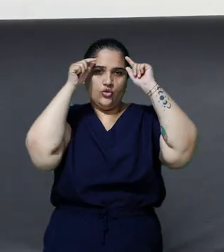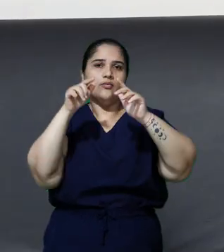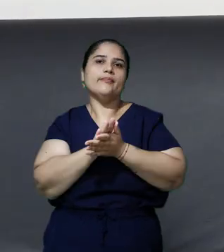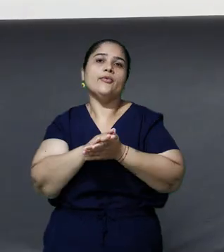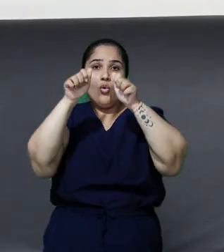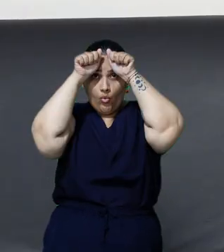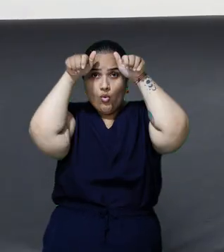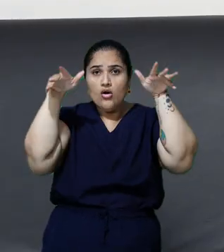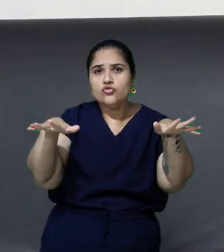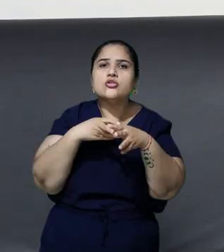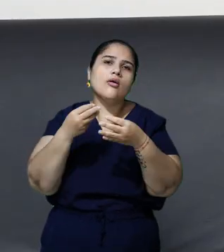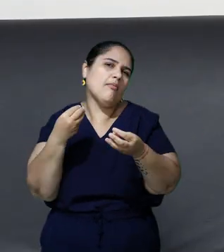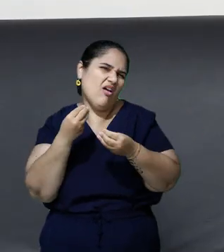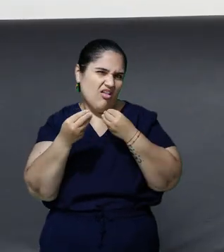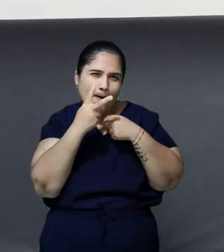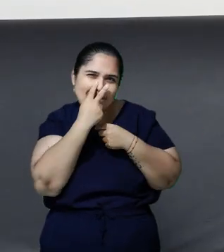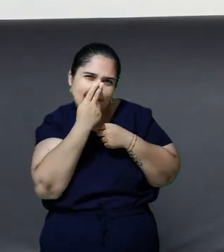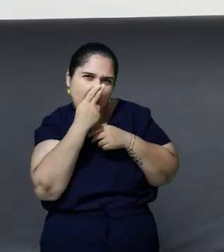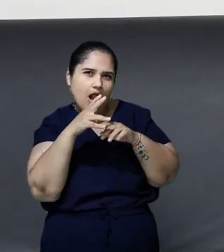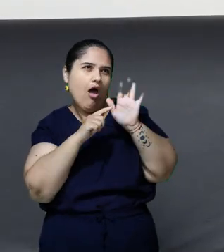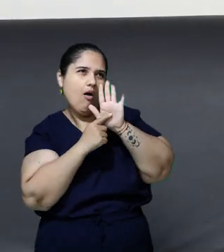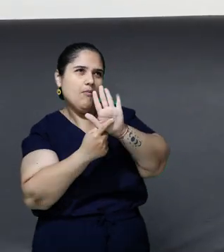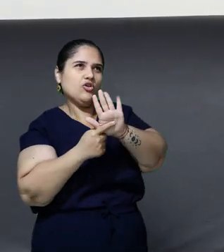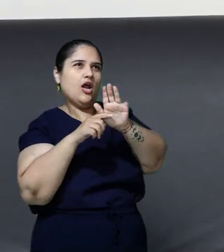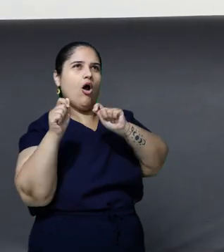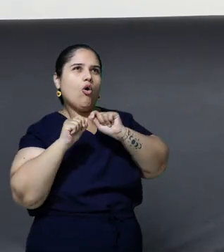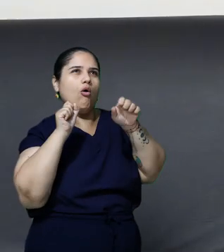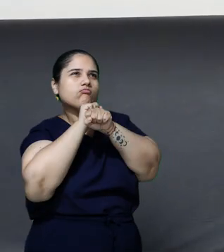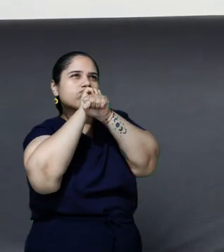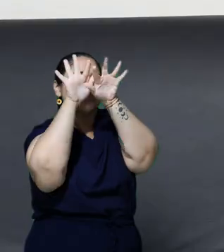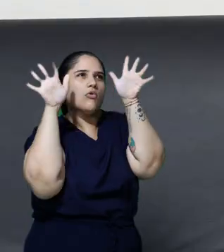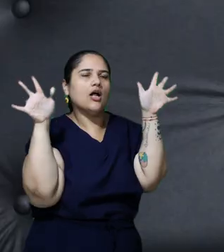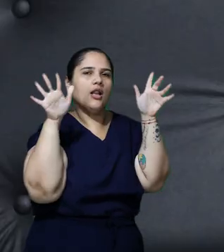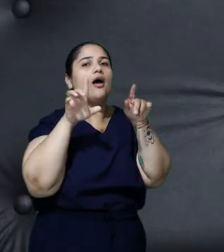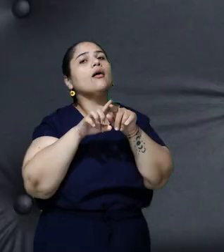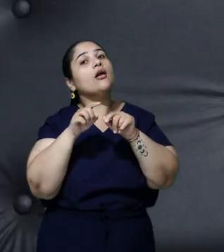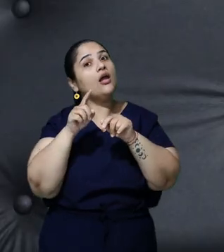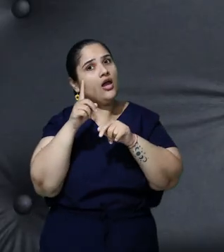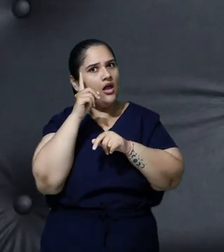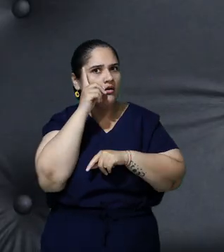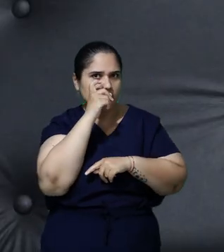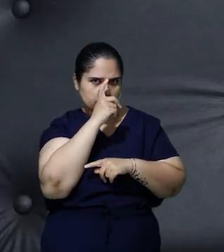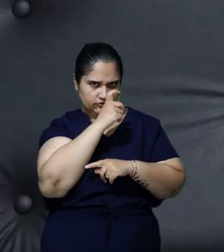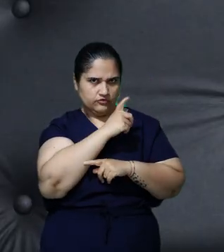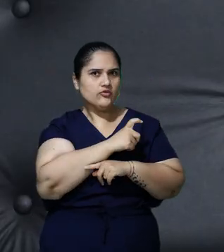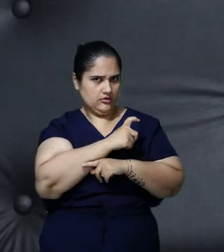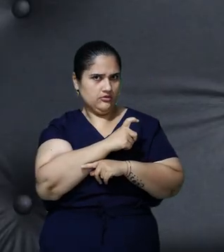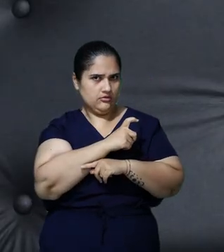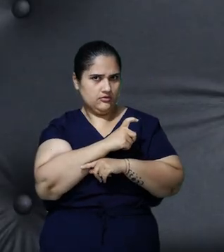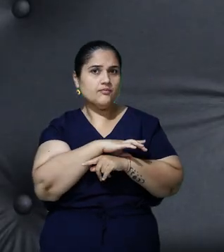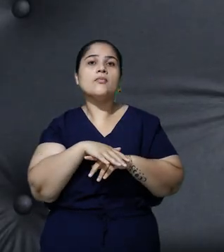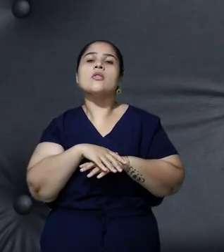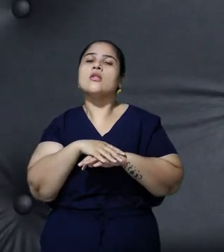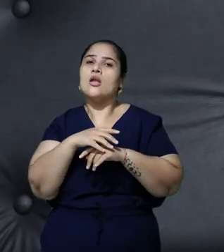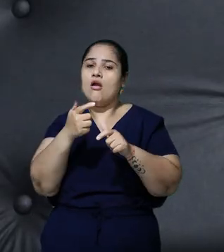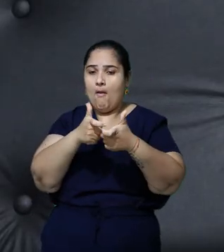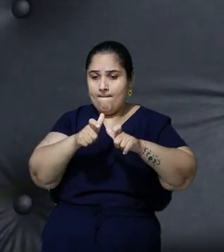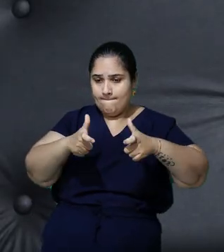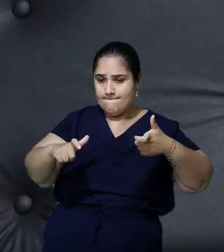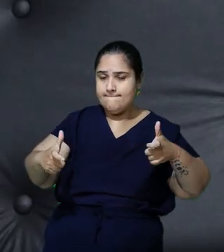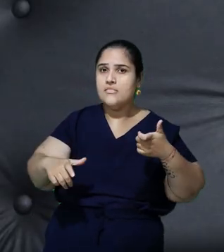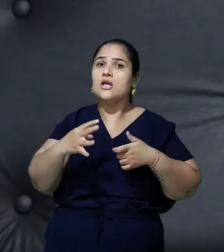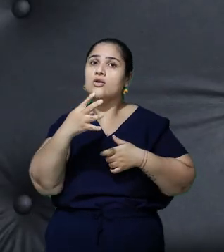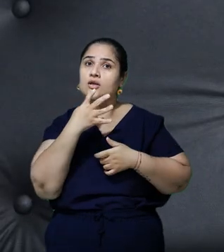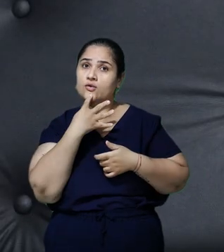do autismo hoje estar muito em evidência, ele é difícil, ele é complexo. Os grandes conhecedores, os grandes